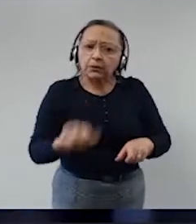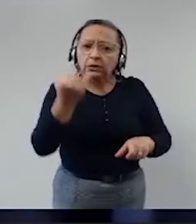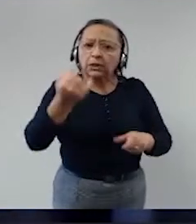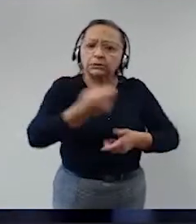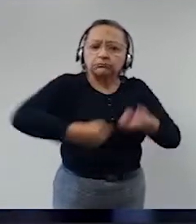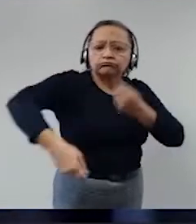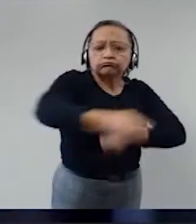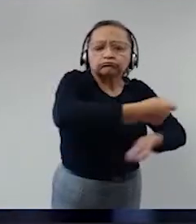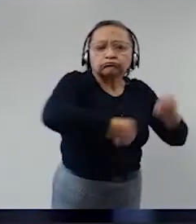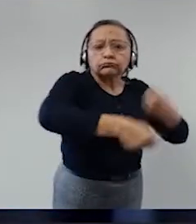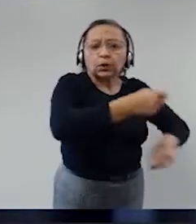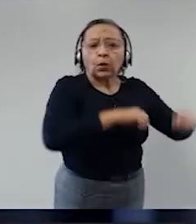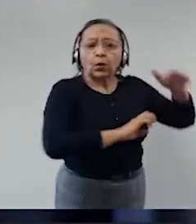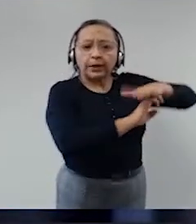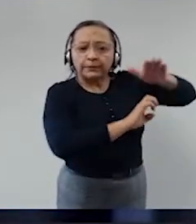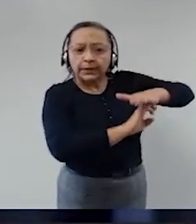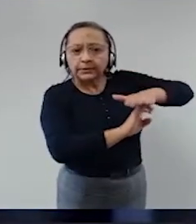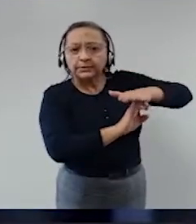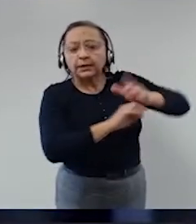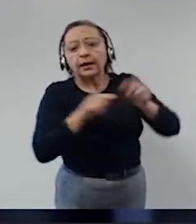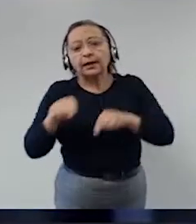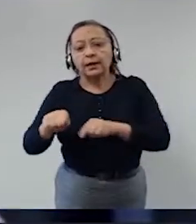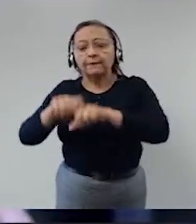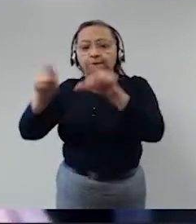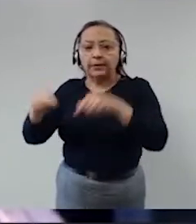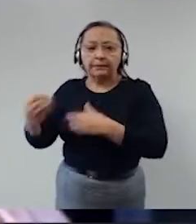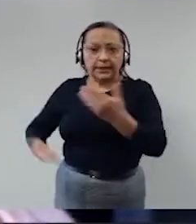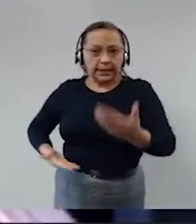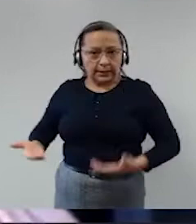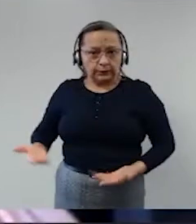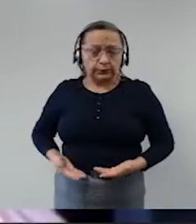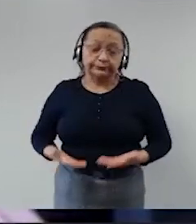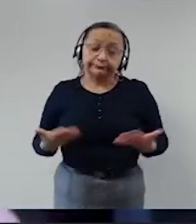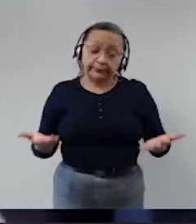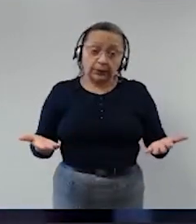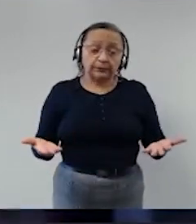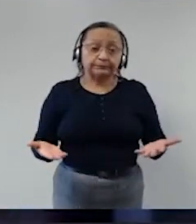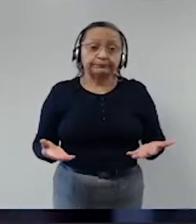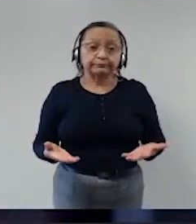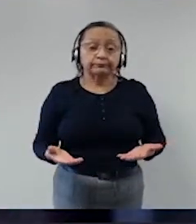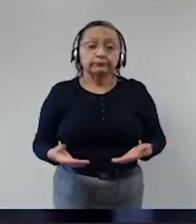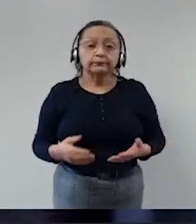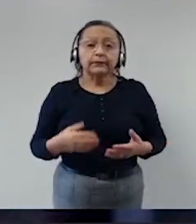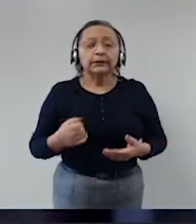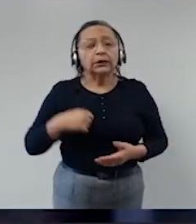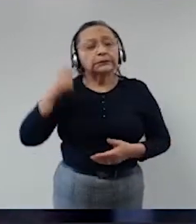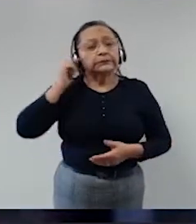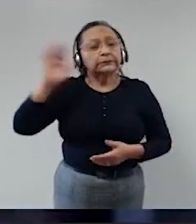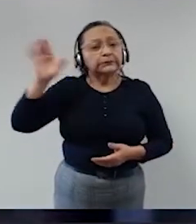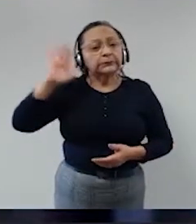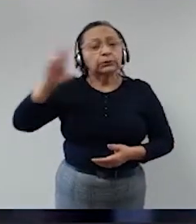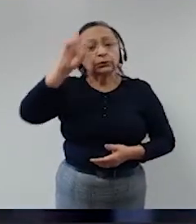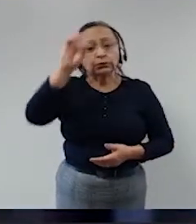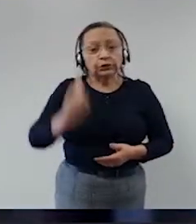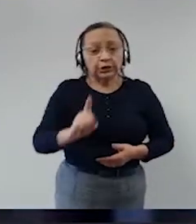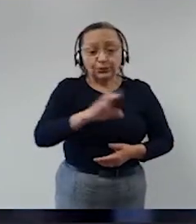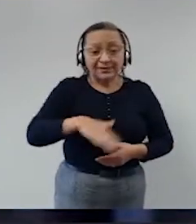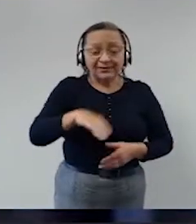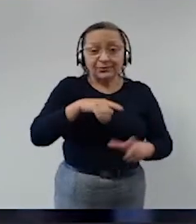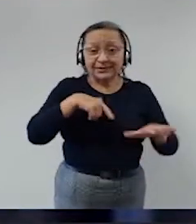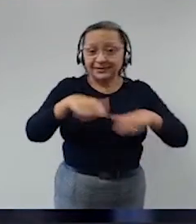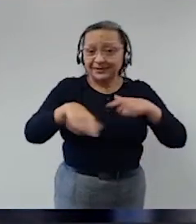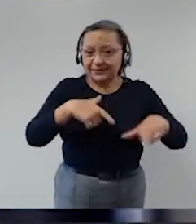negociações empregado-empregador. Bom, meus amigos, quando pensamos no direito do trabalho,